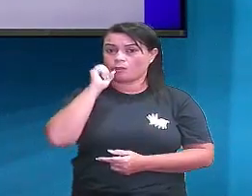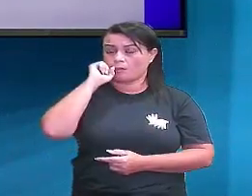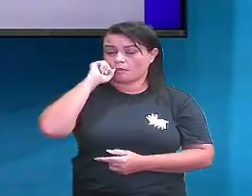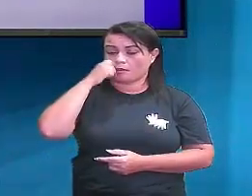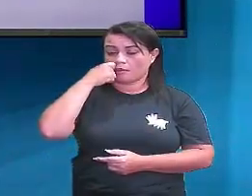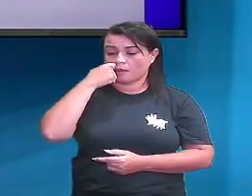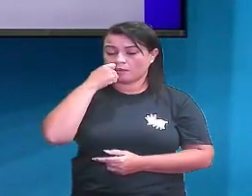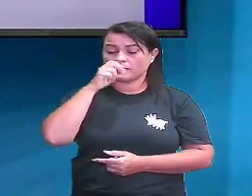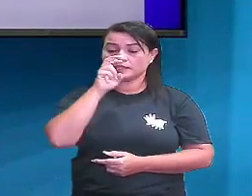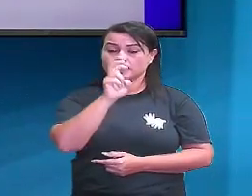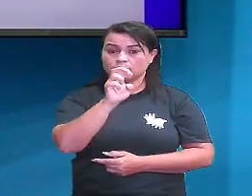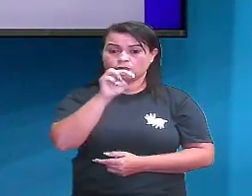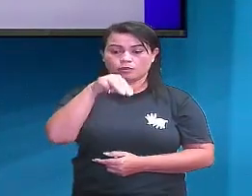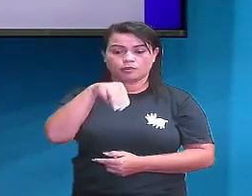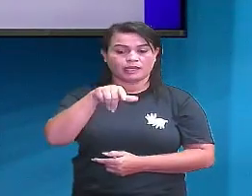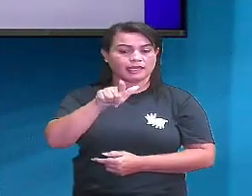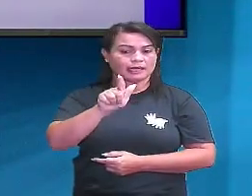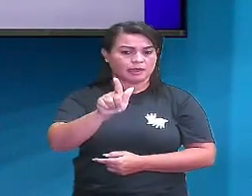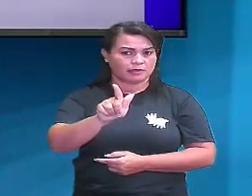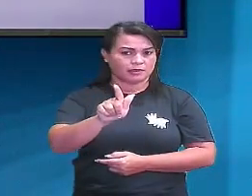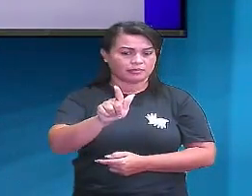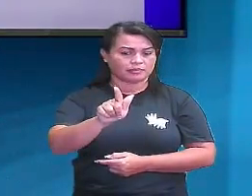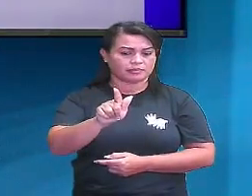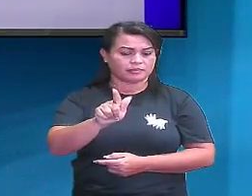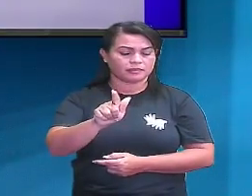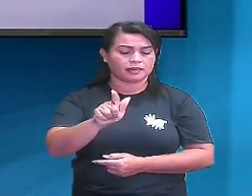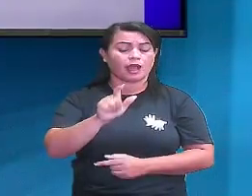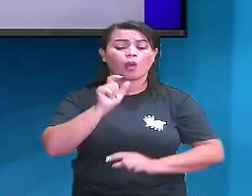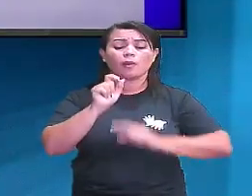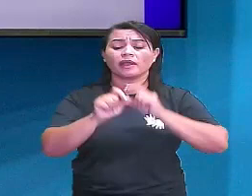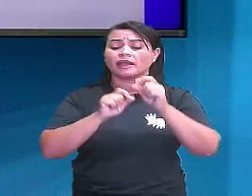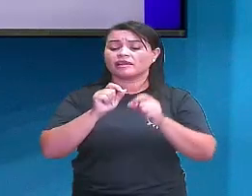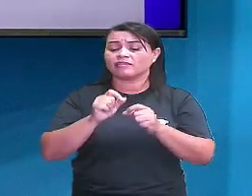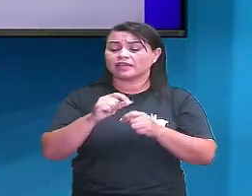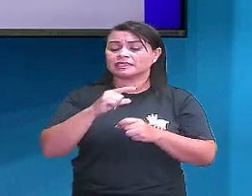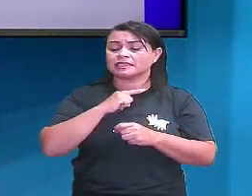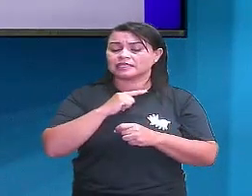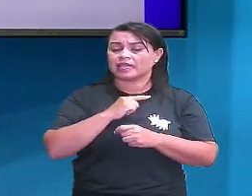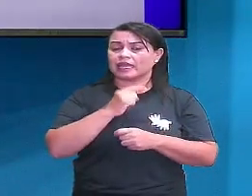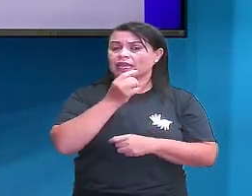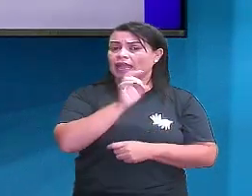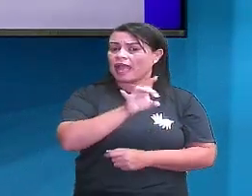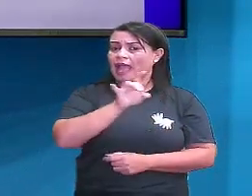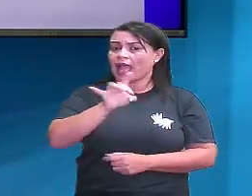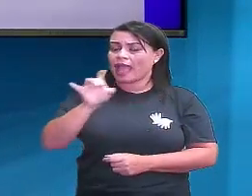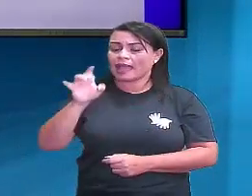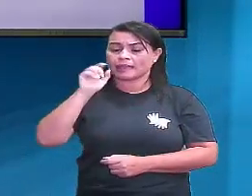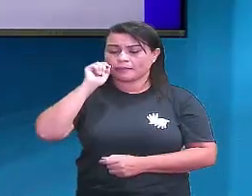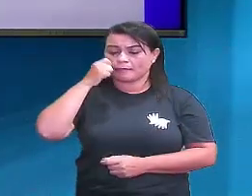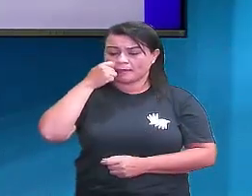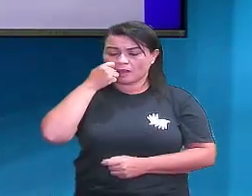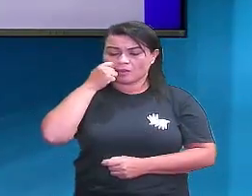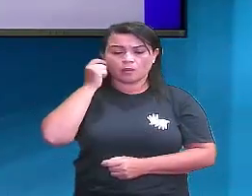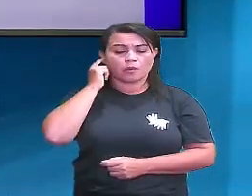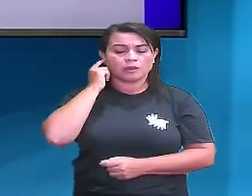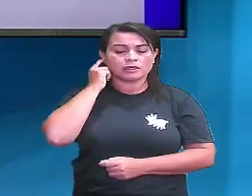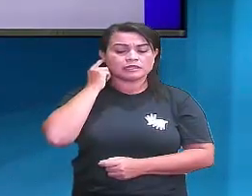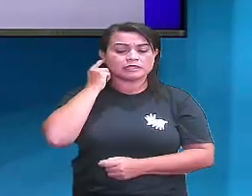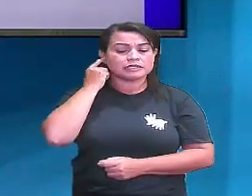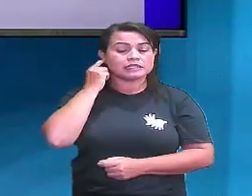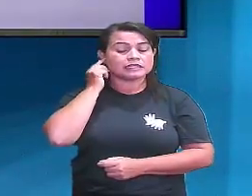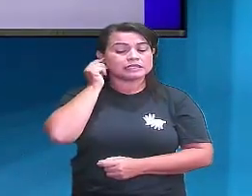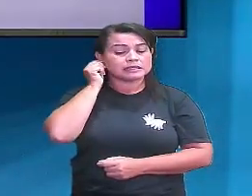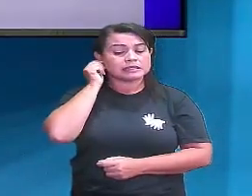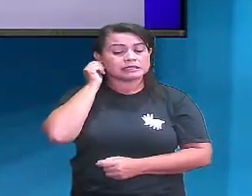pãozinho é 5 miligramas. Então, o que ele faz? Se a cada pãozinho ele coloca lá